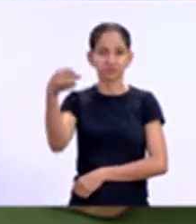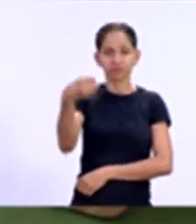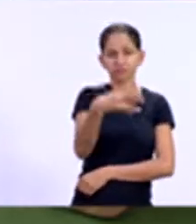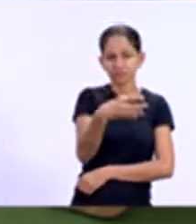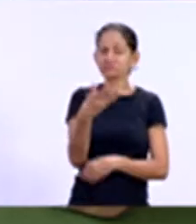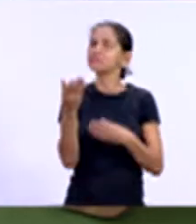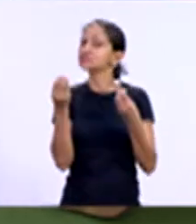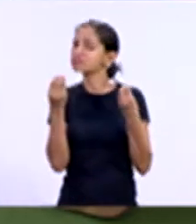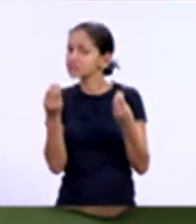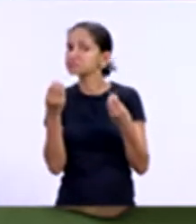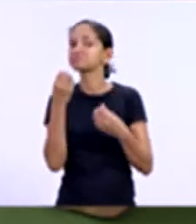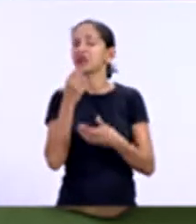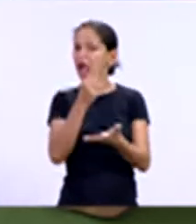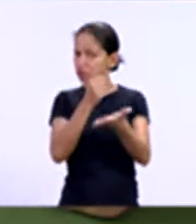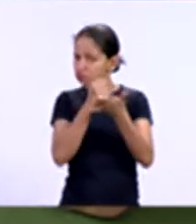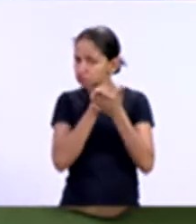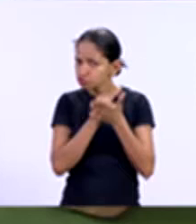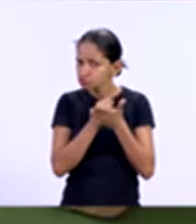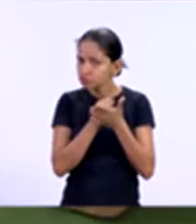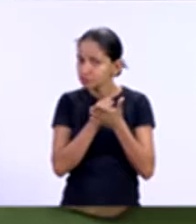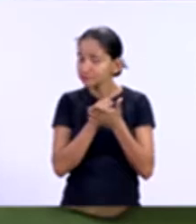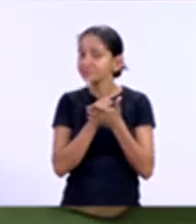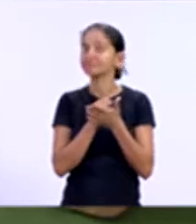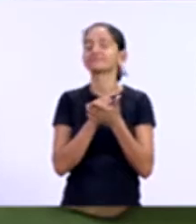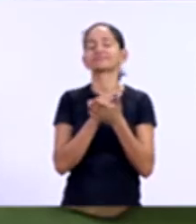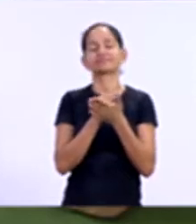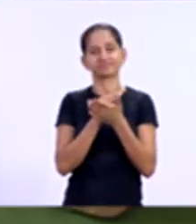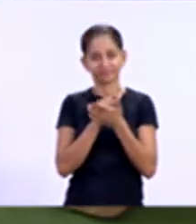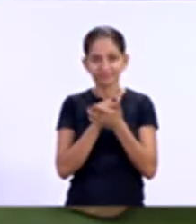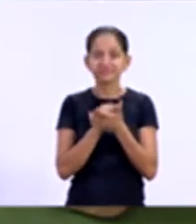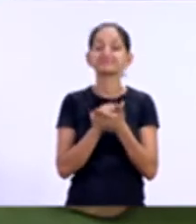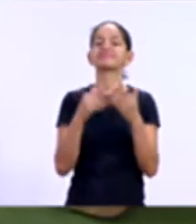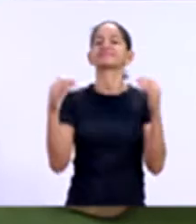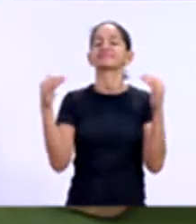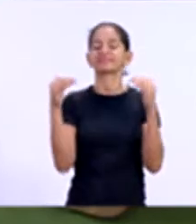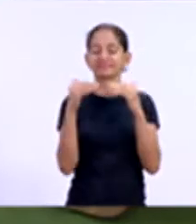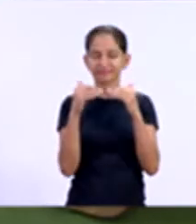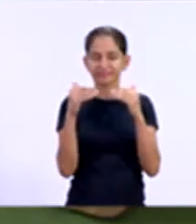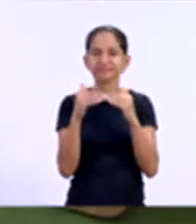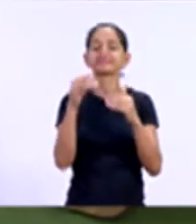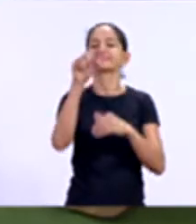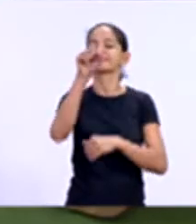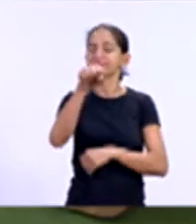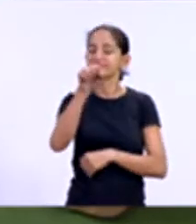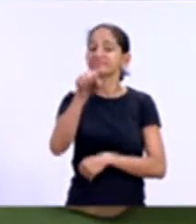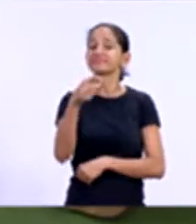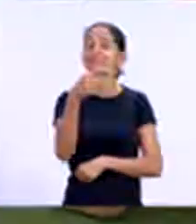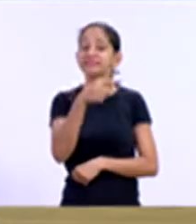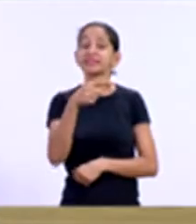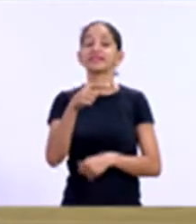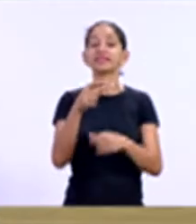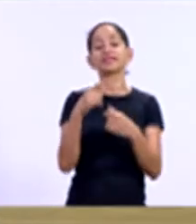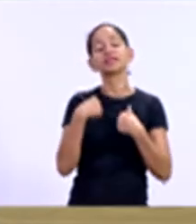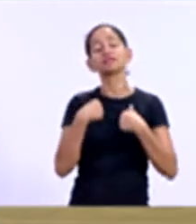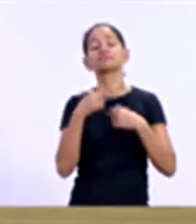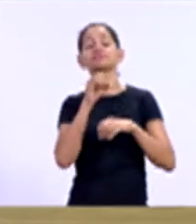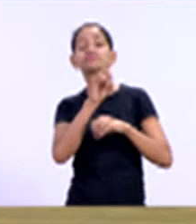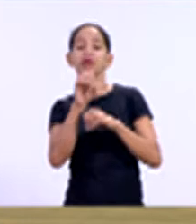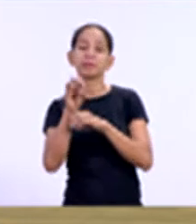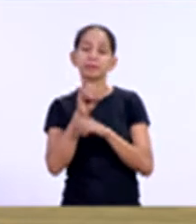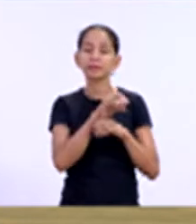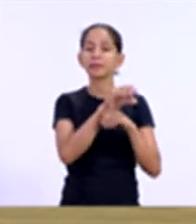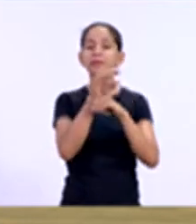ajuda? Ele ajuda perfeitamente nesse sentido, né, de trabalhar o que a gente passa aqui, e aqui a gente